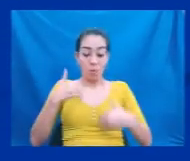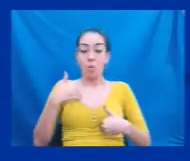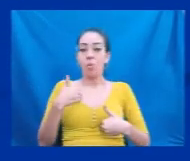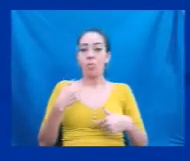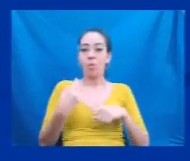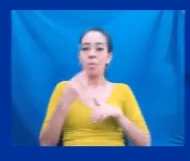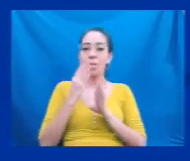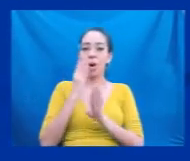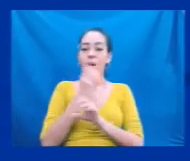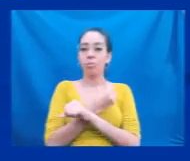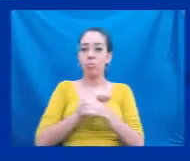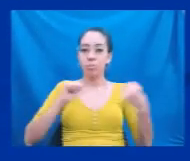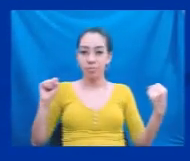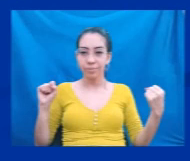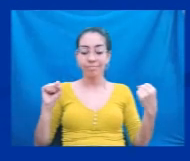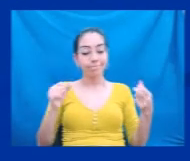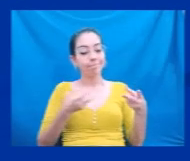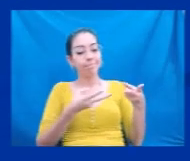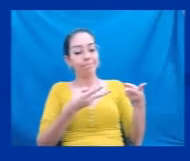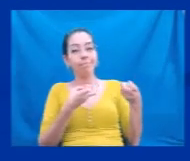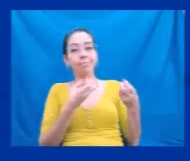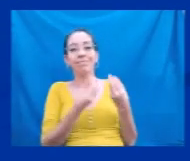evento como esse